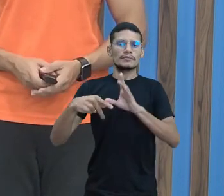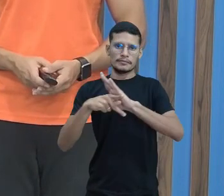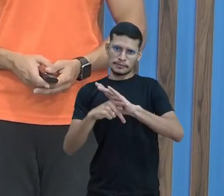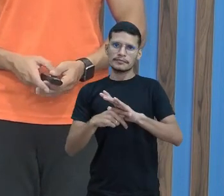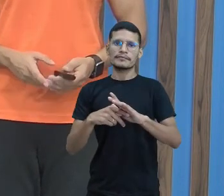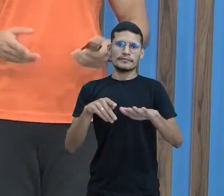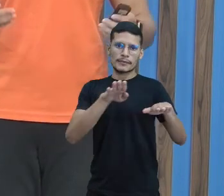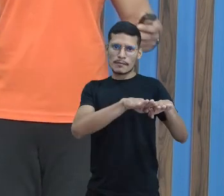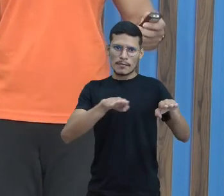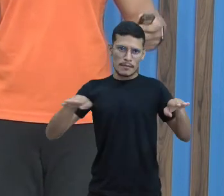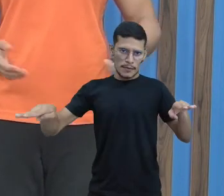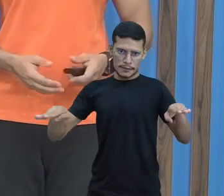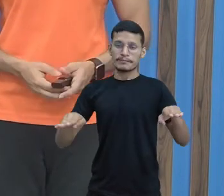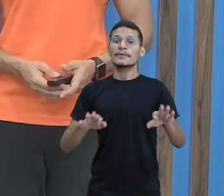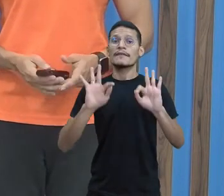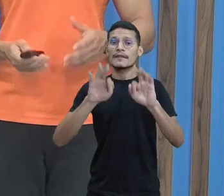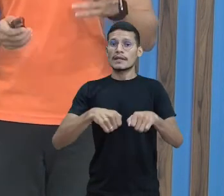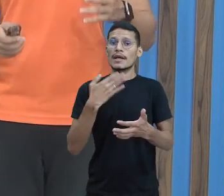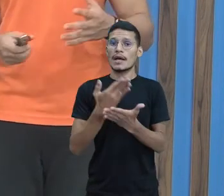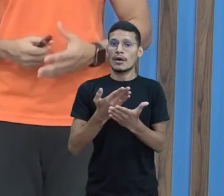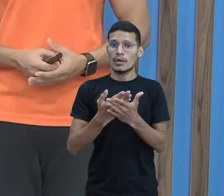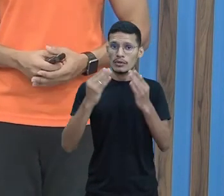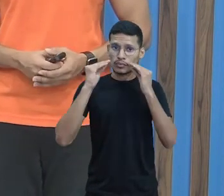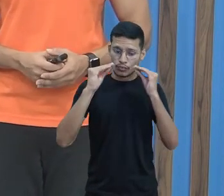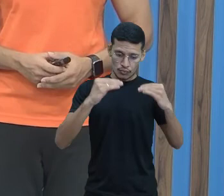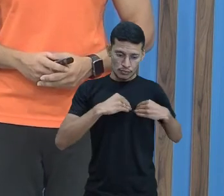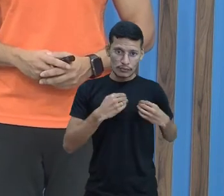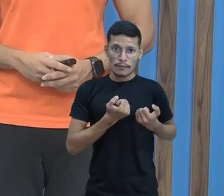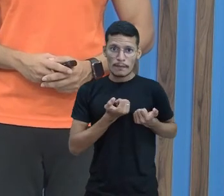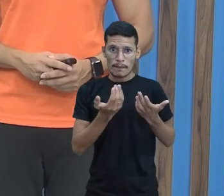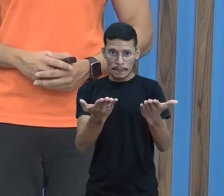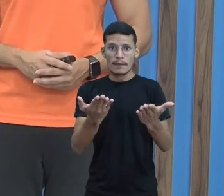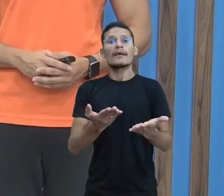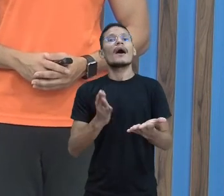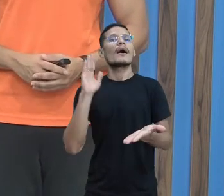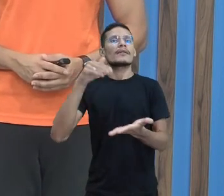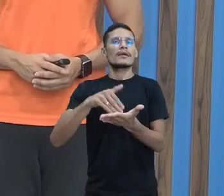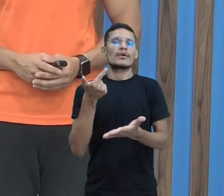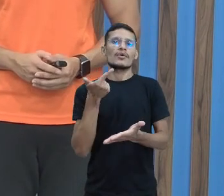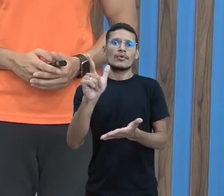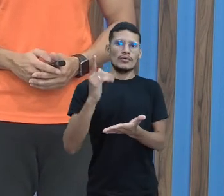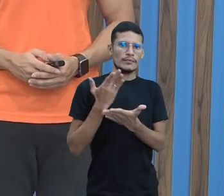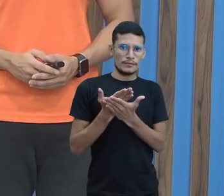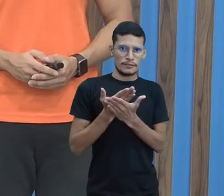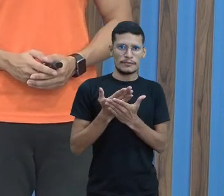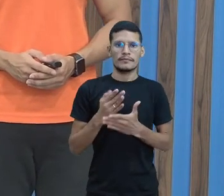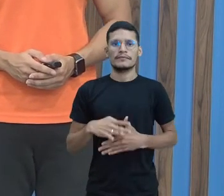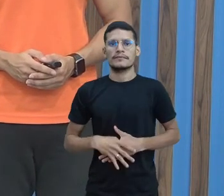estacionamento? Me despeço por aqui, um cheiro no seu coração e até a nossa próxima aula.